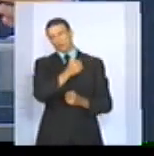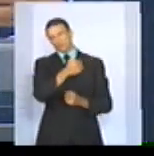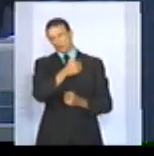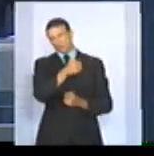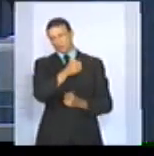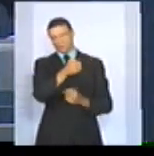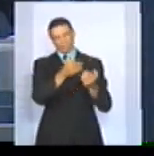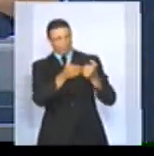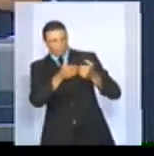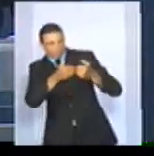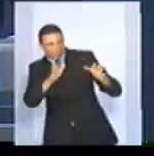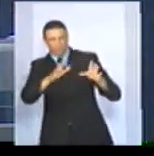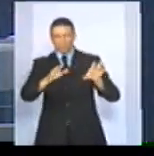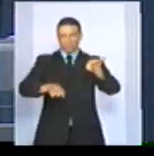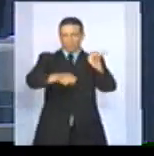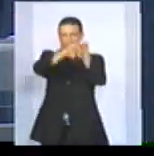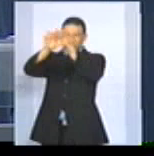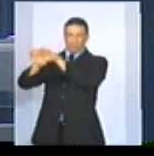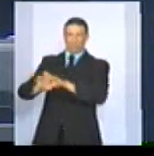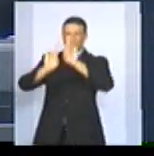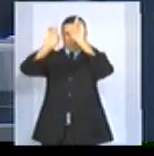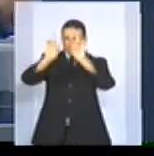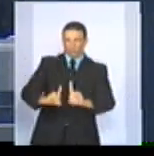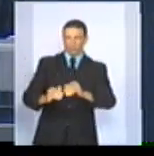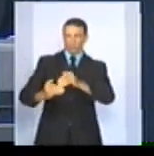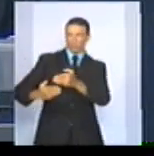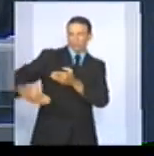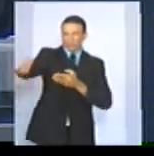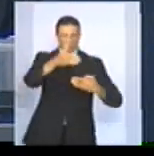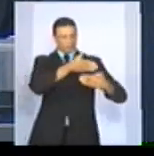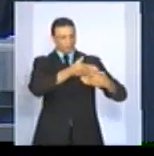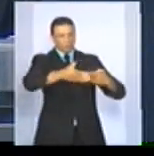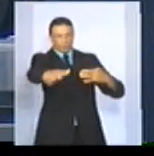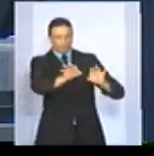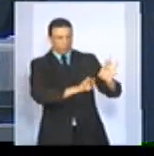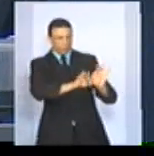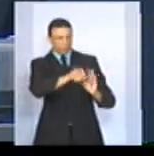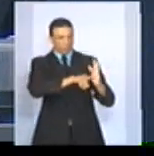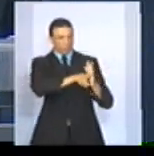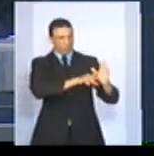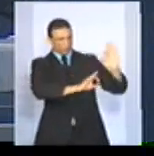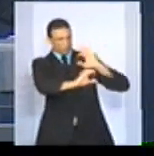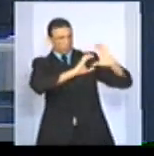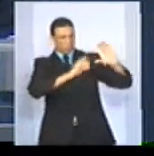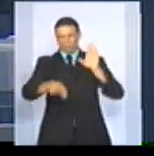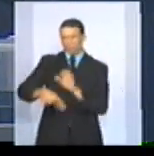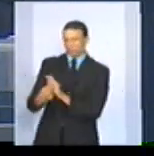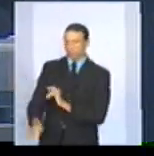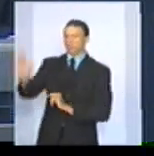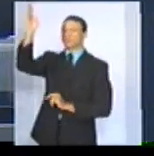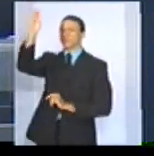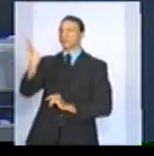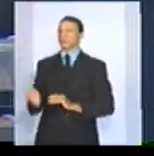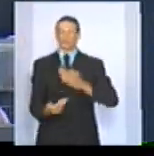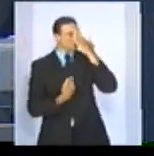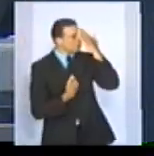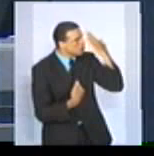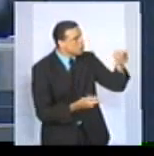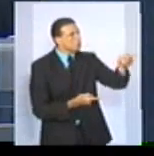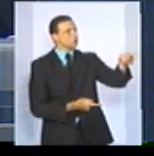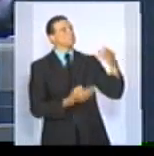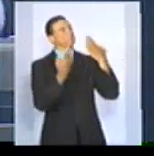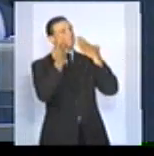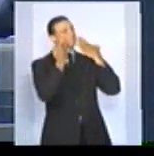de um processo democrático para discutir o grande marco regulatório das Comunicações do nosso país muito obrigado o senhor tá dando um grande